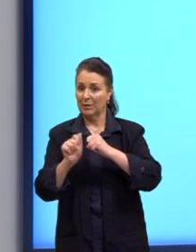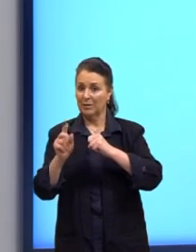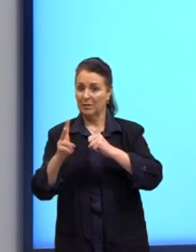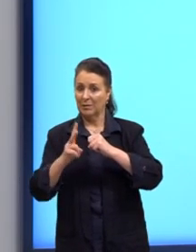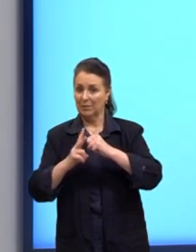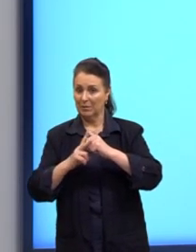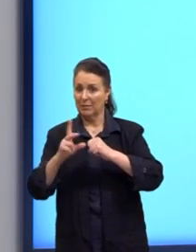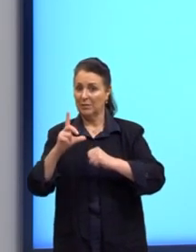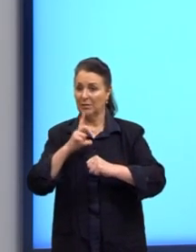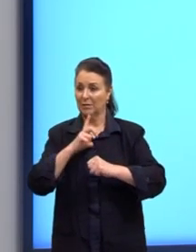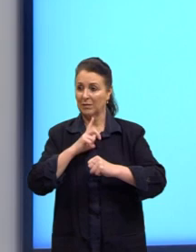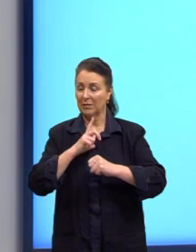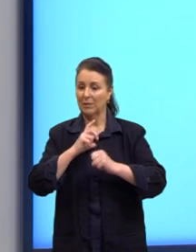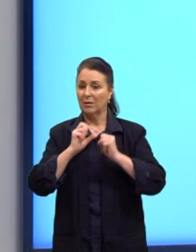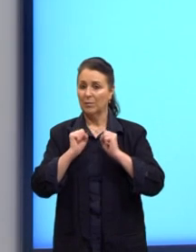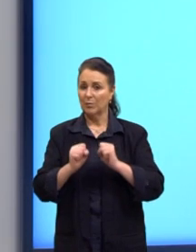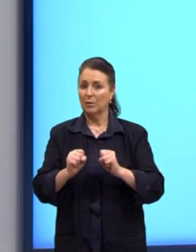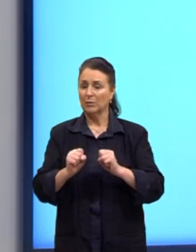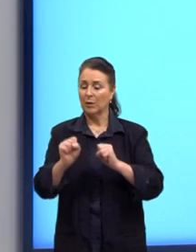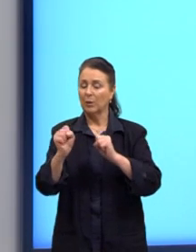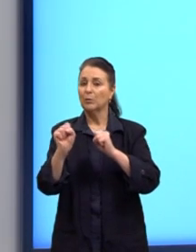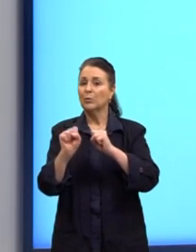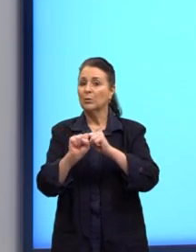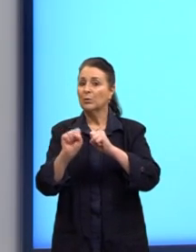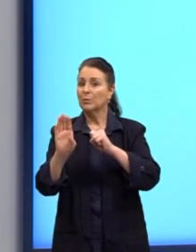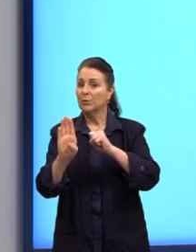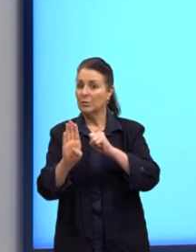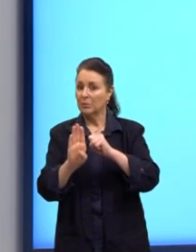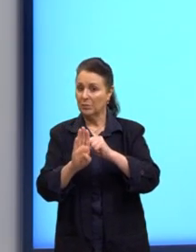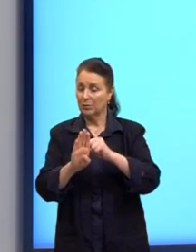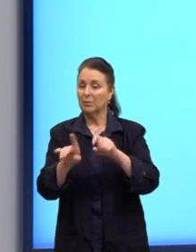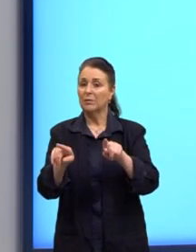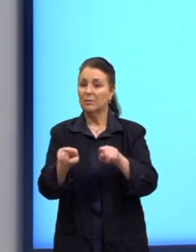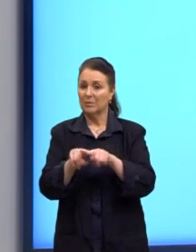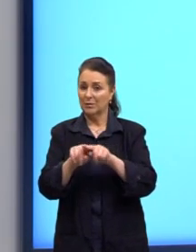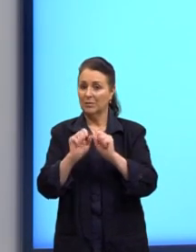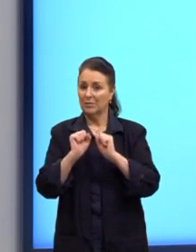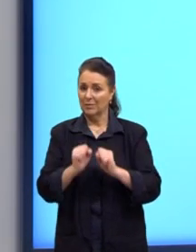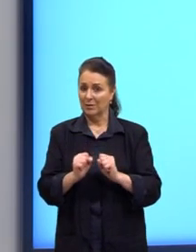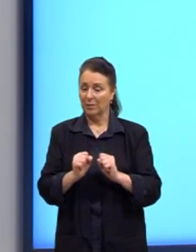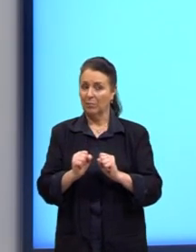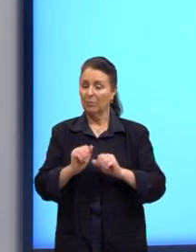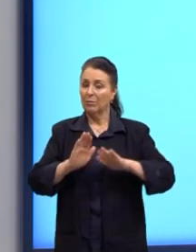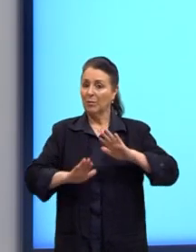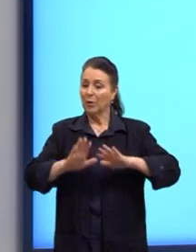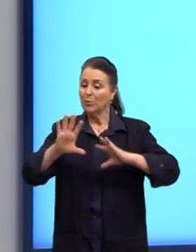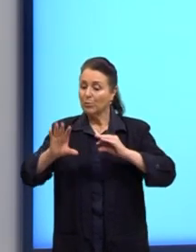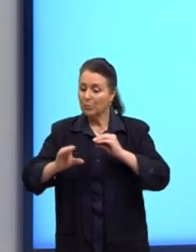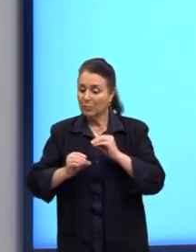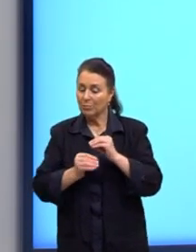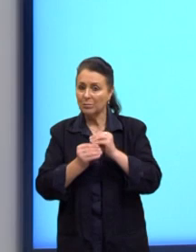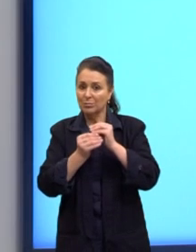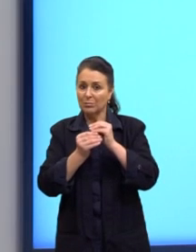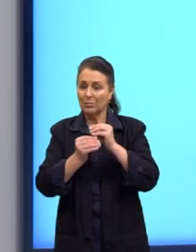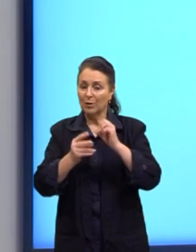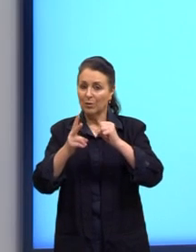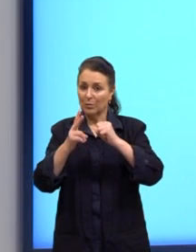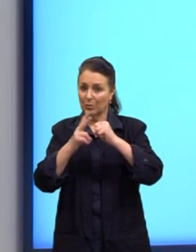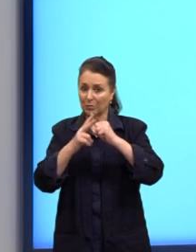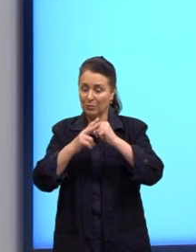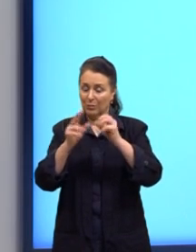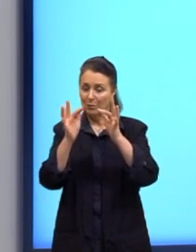Tá mas eu também posso ter um substantivo isso tudo vai depender do que que eu vou agregar ali no meu verbo